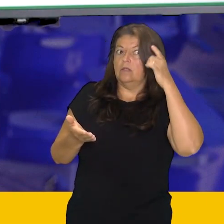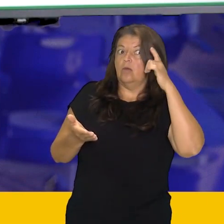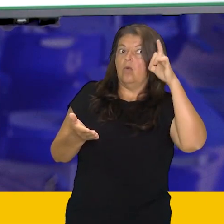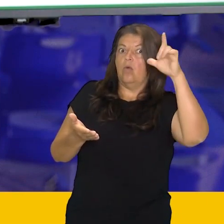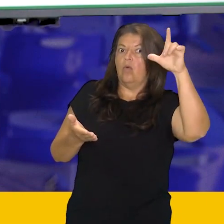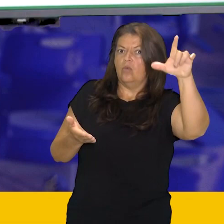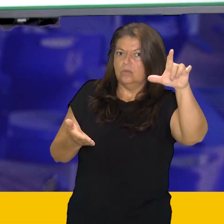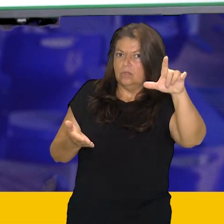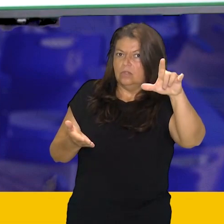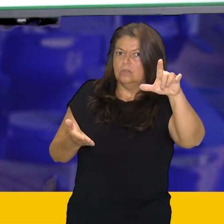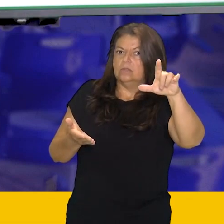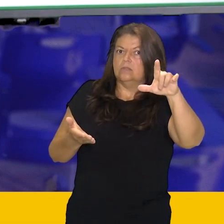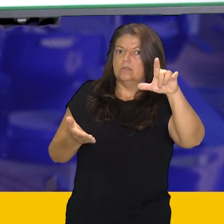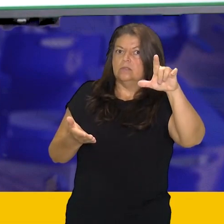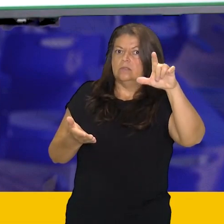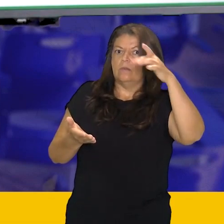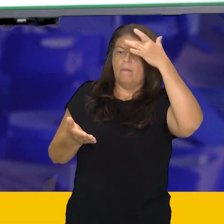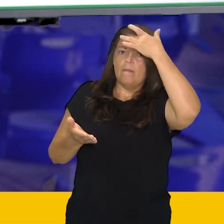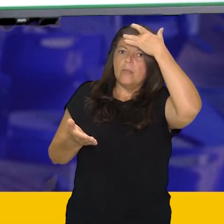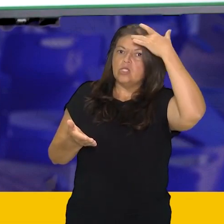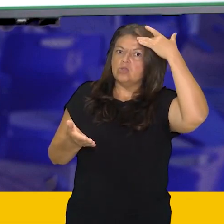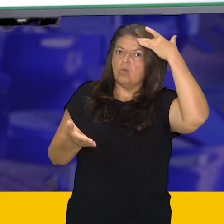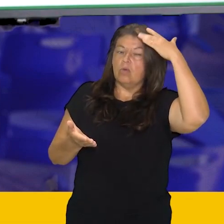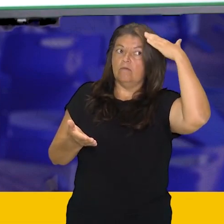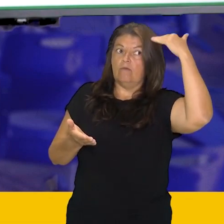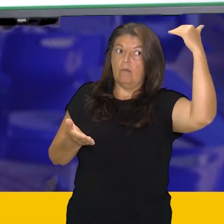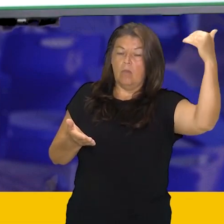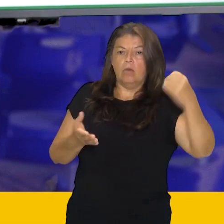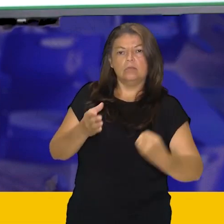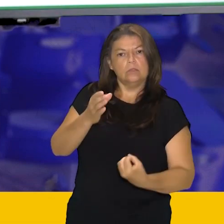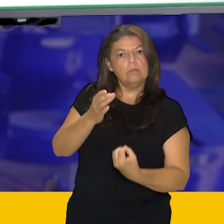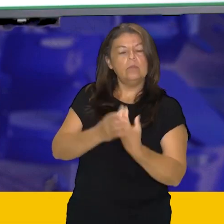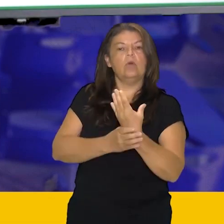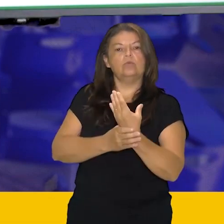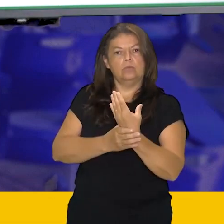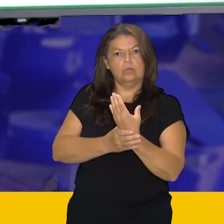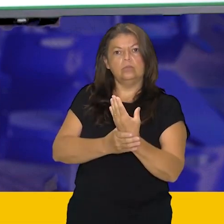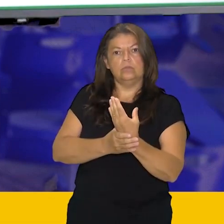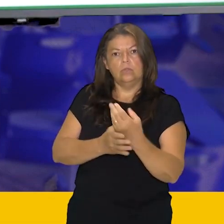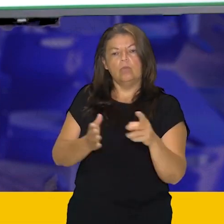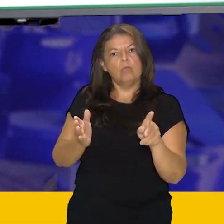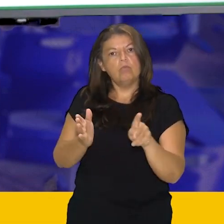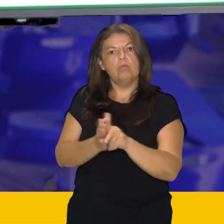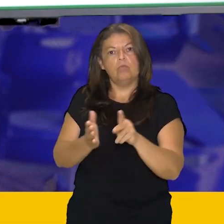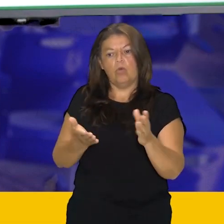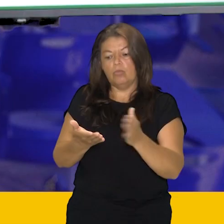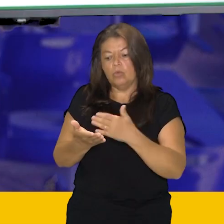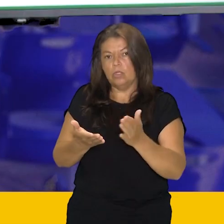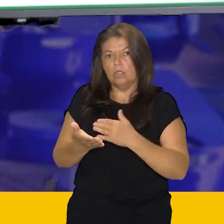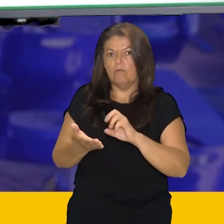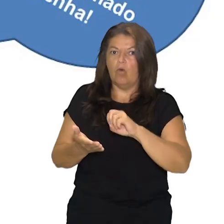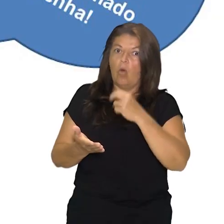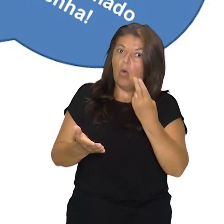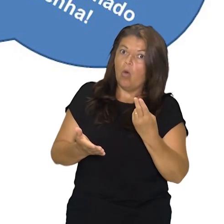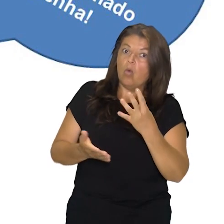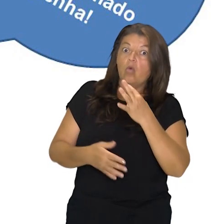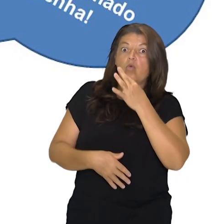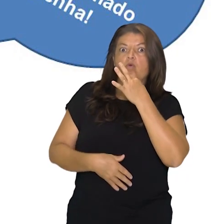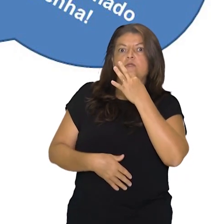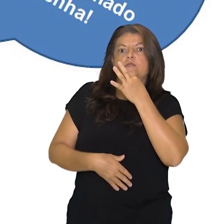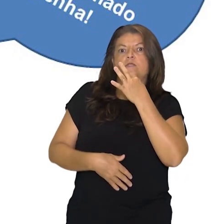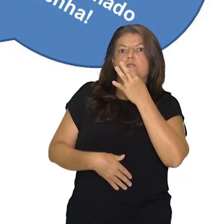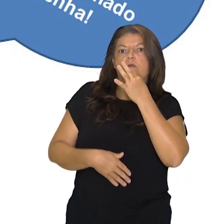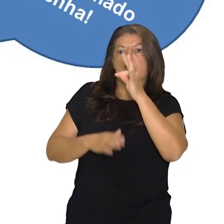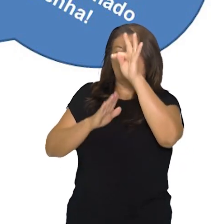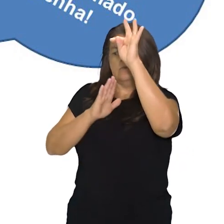desse autor para poder comparar melhor, isso aí numa situação acadêmica, ou conhecer a fundo o